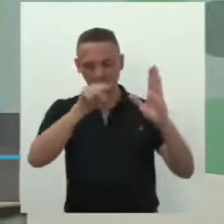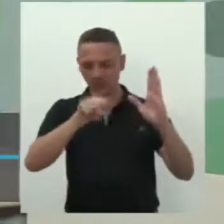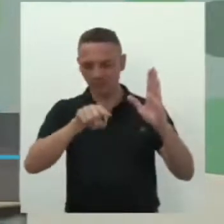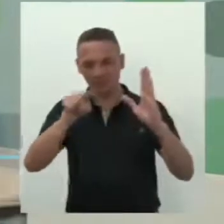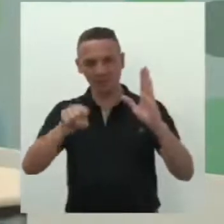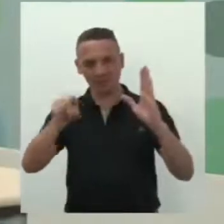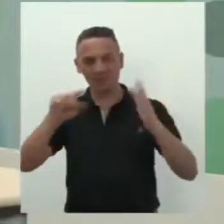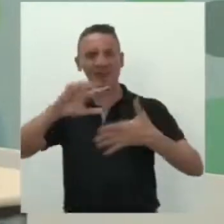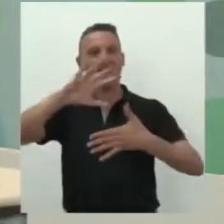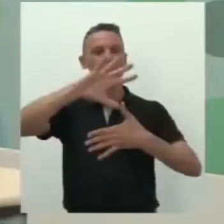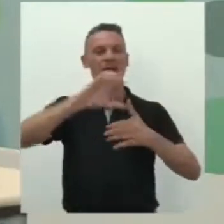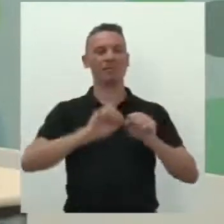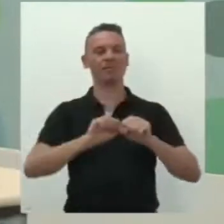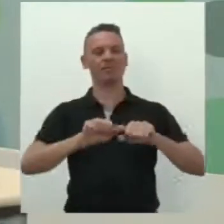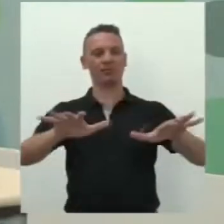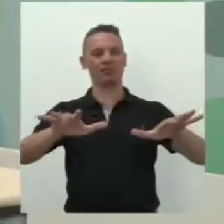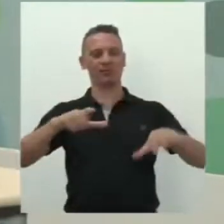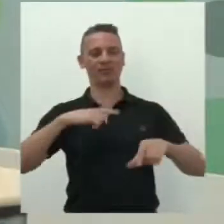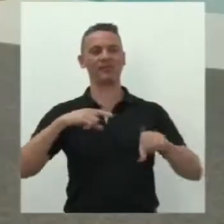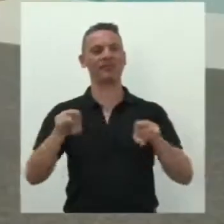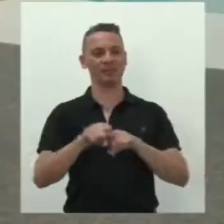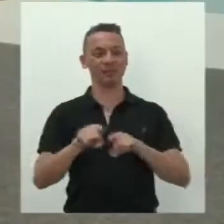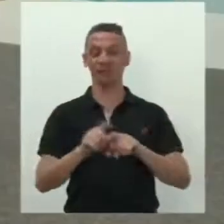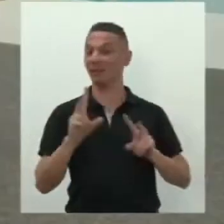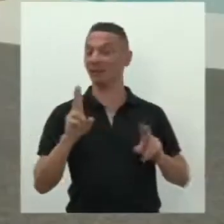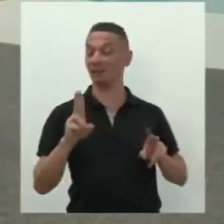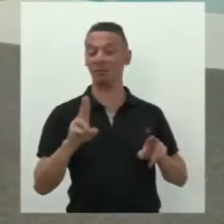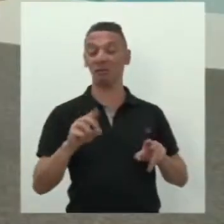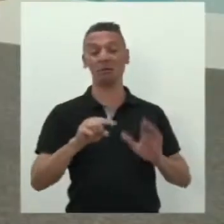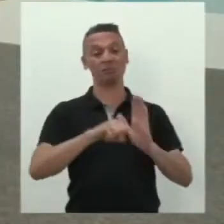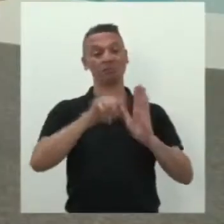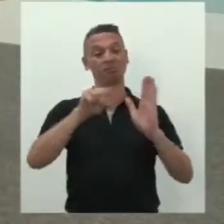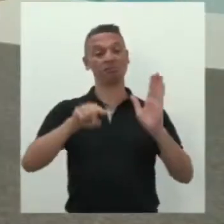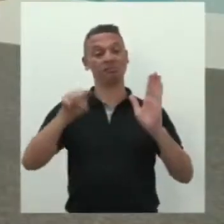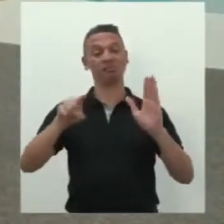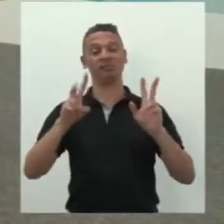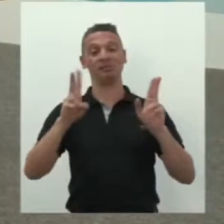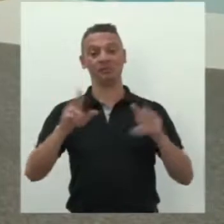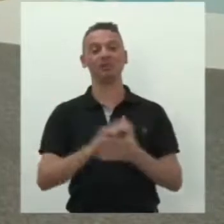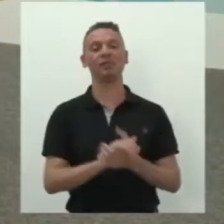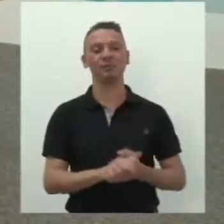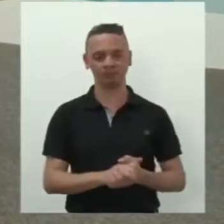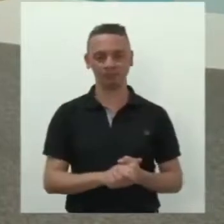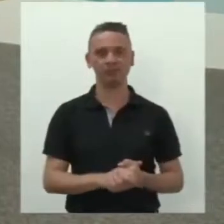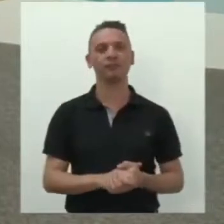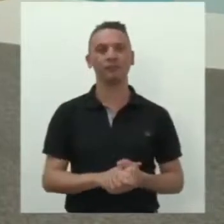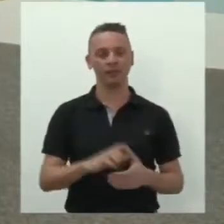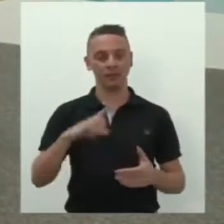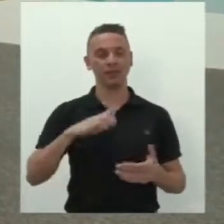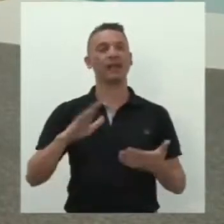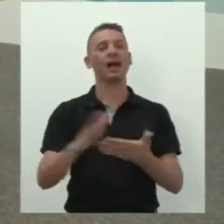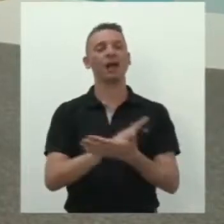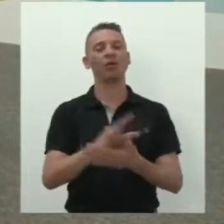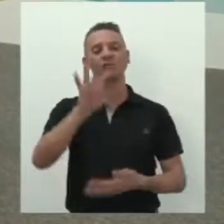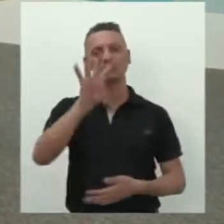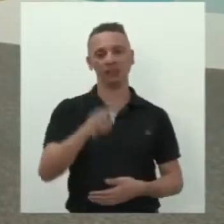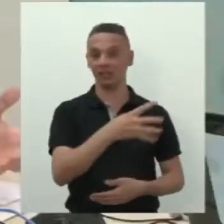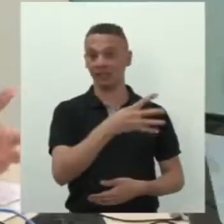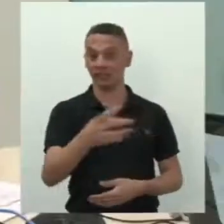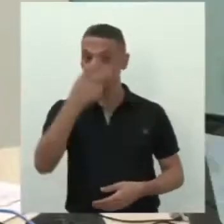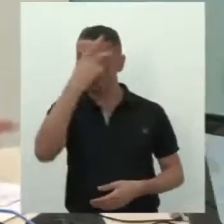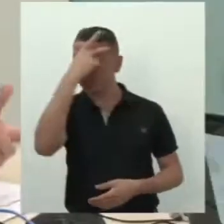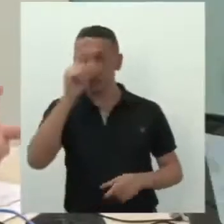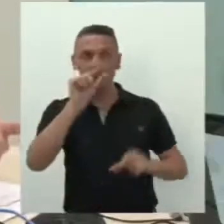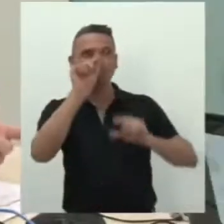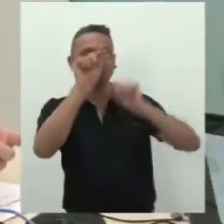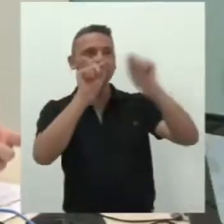e... Exatamente, mas e é bem isso. Não deixa de ser, né? Tem alguns usos avançados de Excel que o pessoal programa